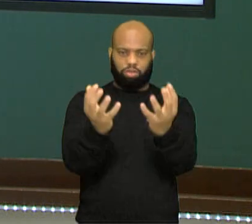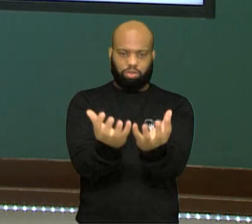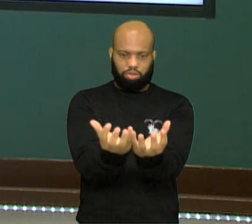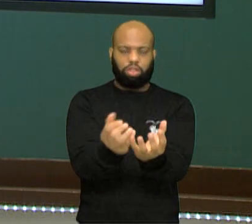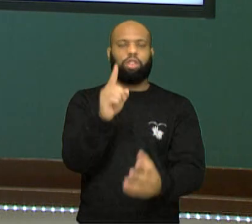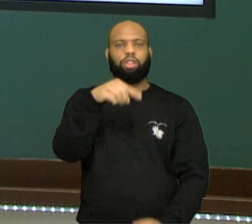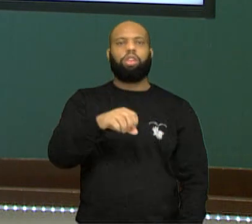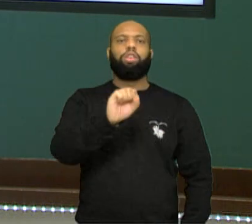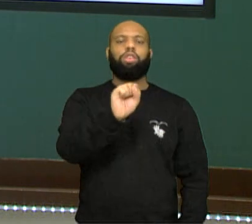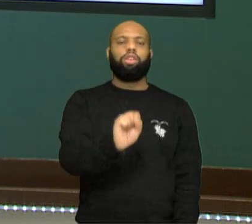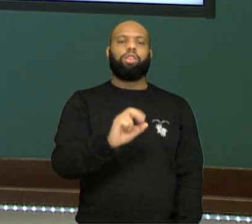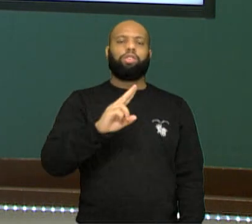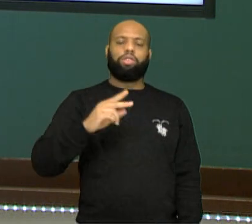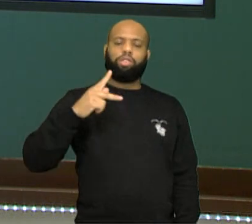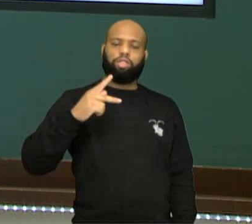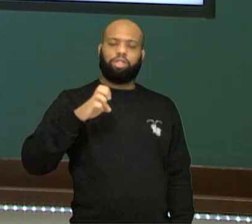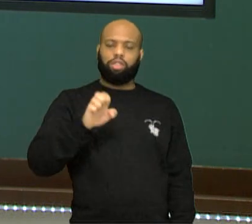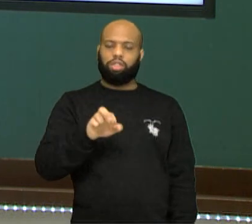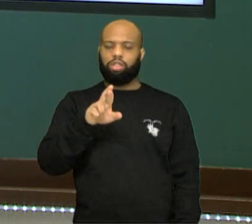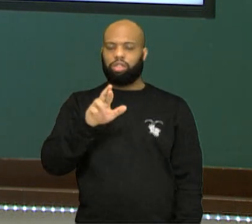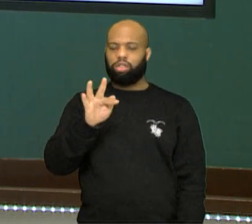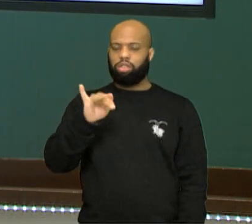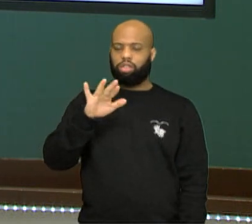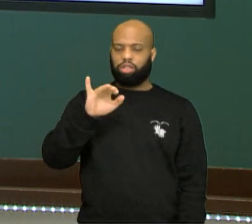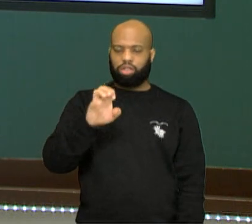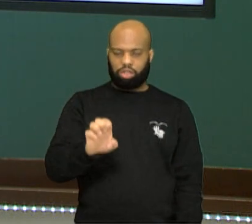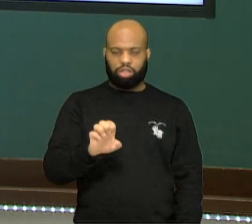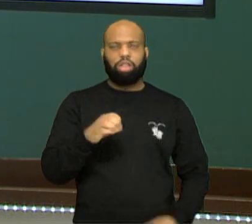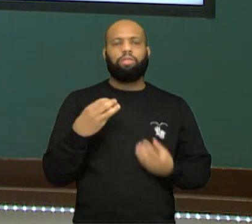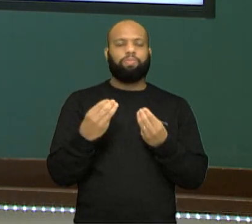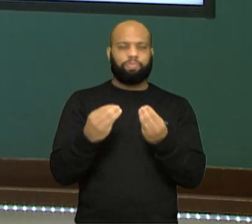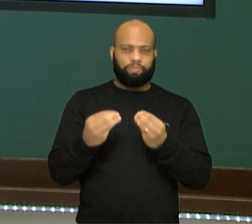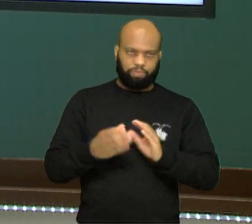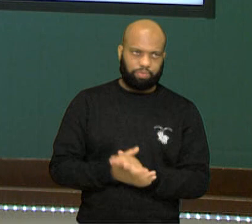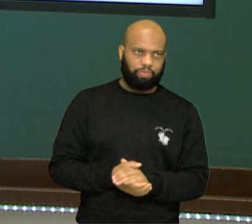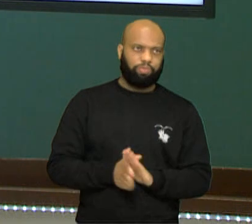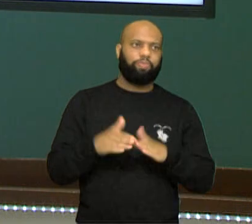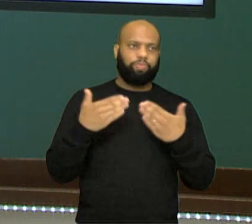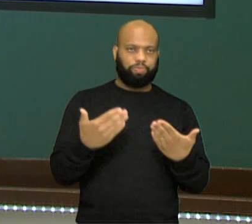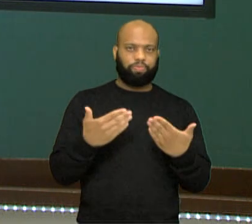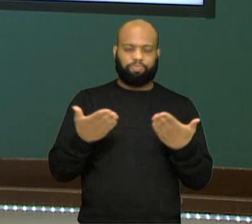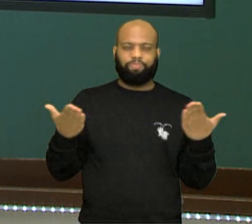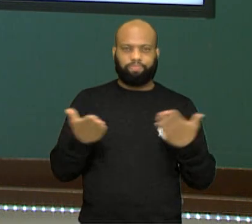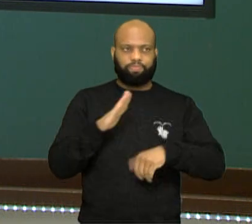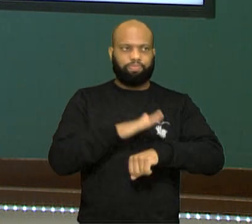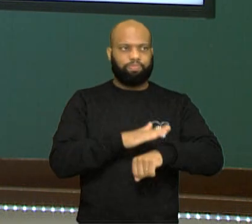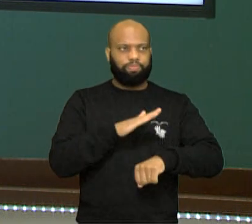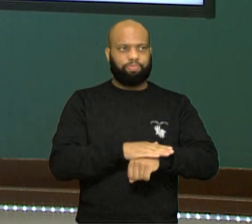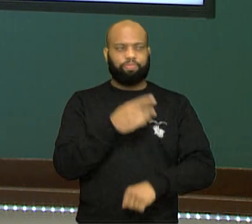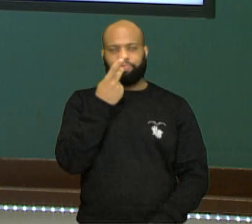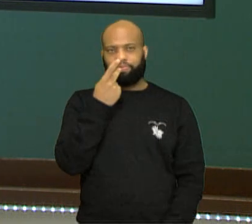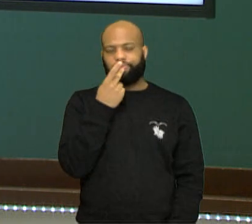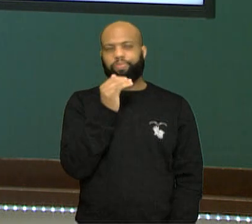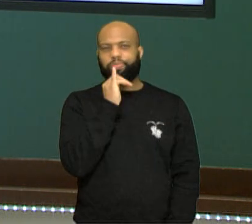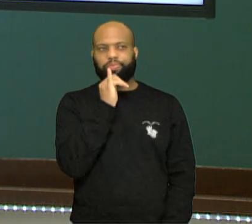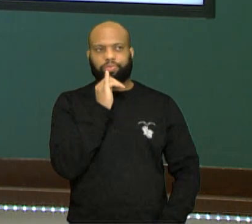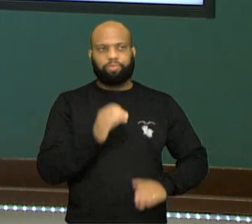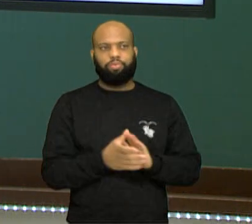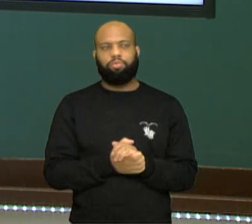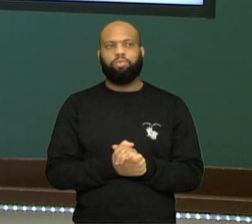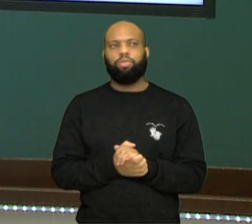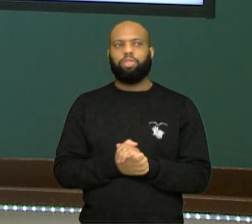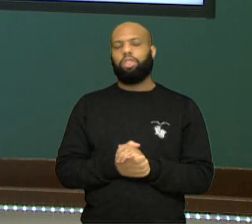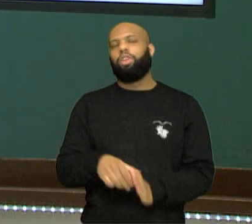parte externa. E como é que a gente vai dizer que é isso? A gente pode dizer, nesse momento, que em vez da gente